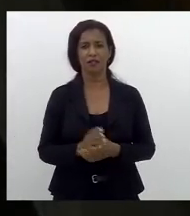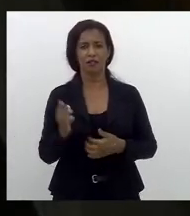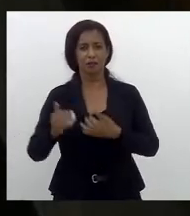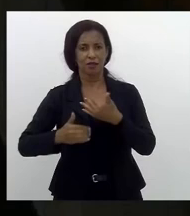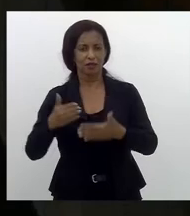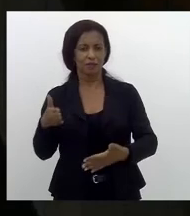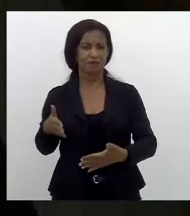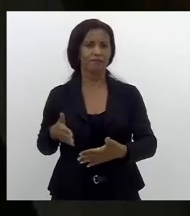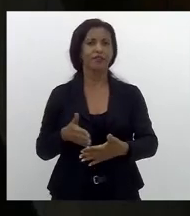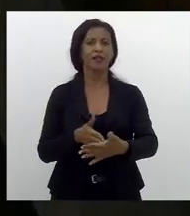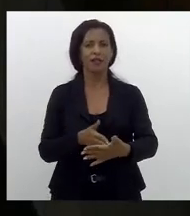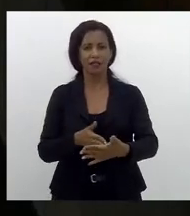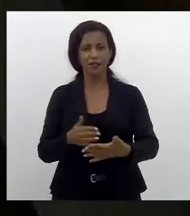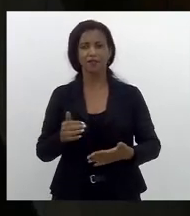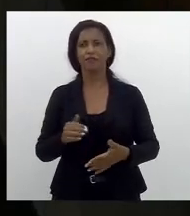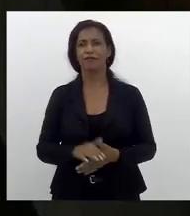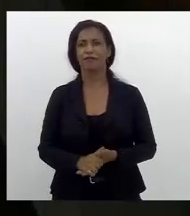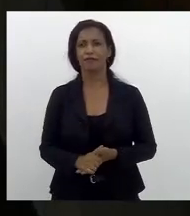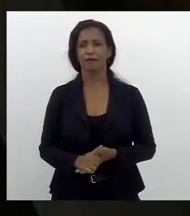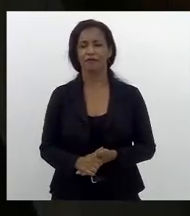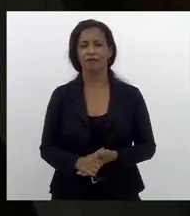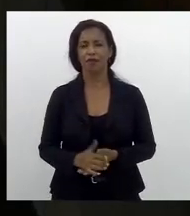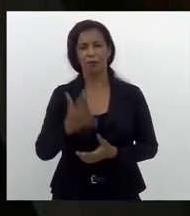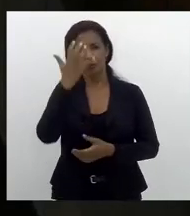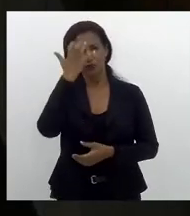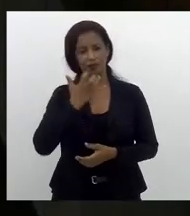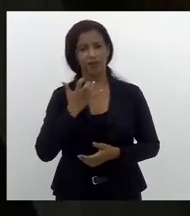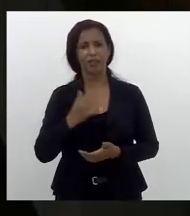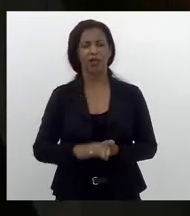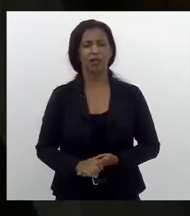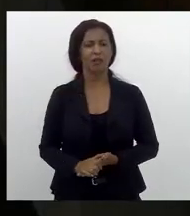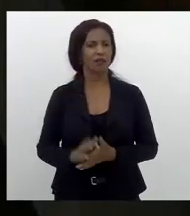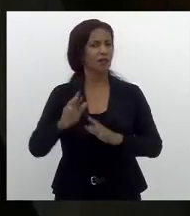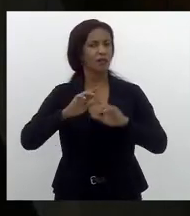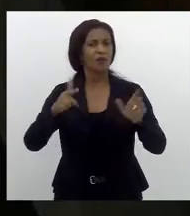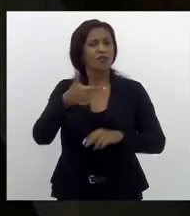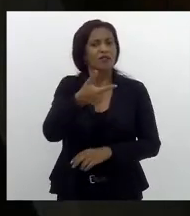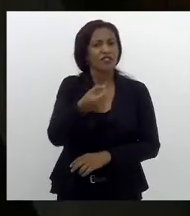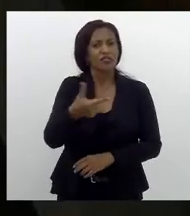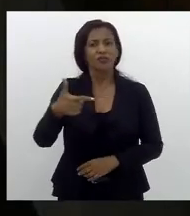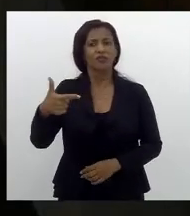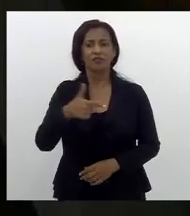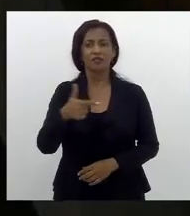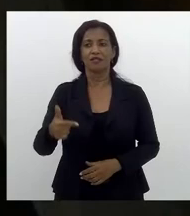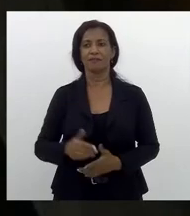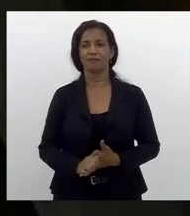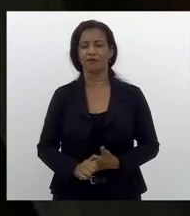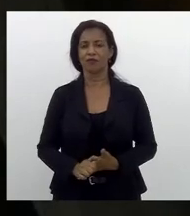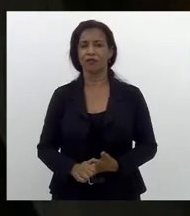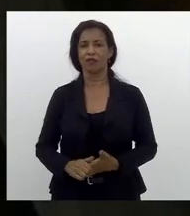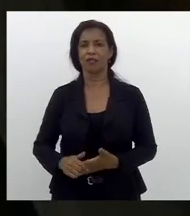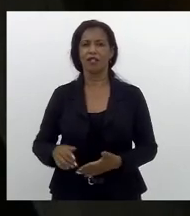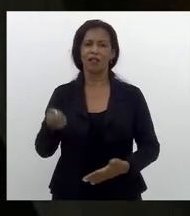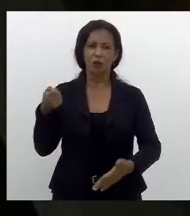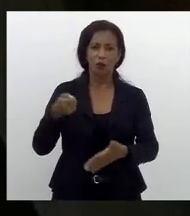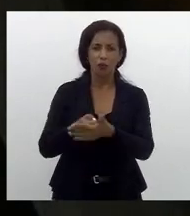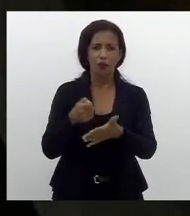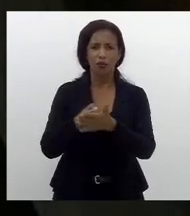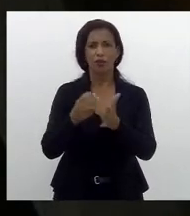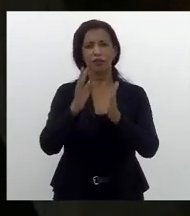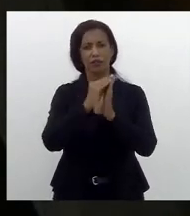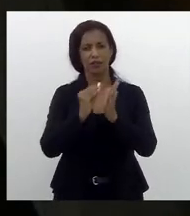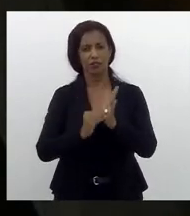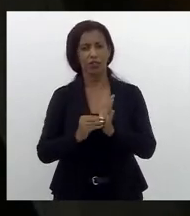enfrentar essa batalha tão séria e tão severa, não apenas em 2022, desde já, confrontando essa agenda que faz o